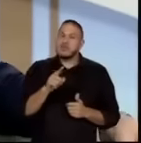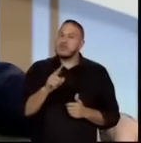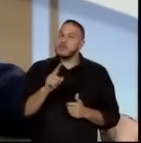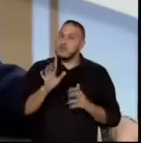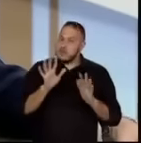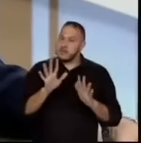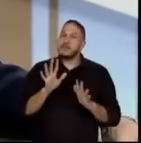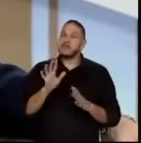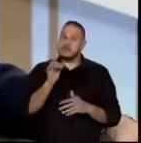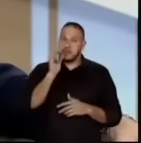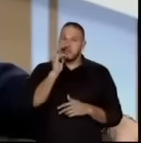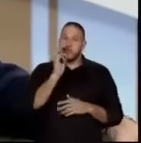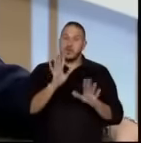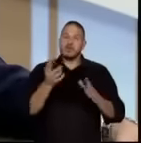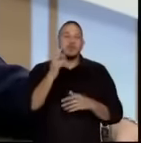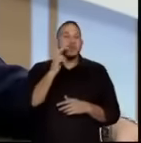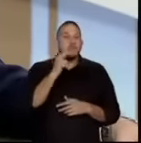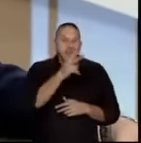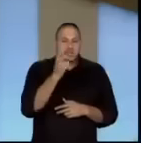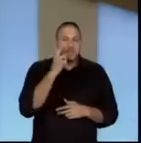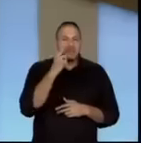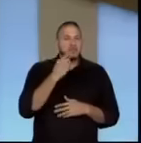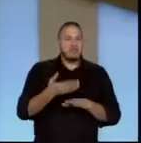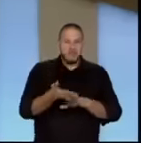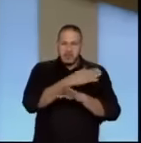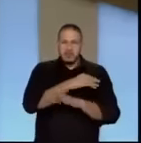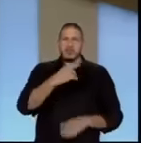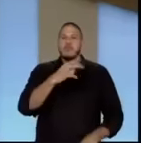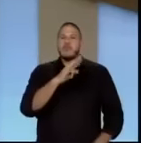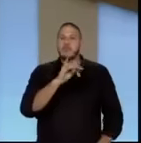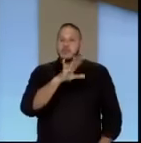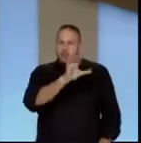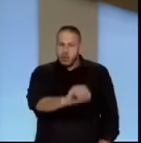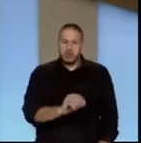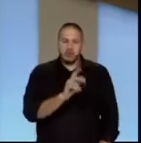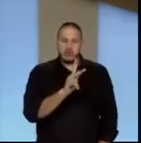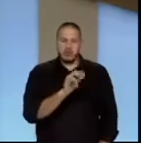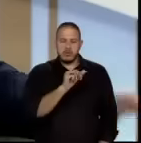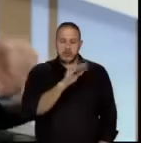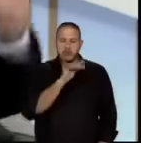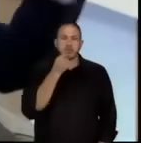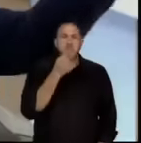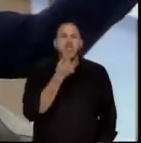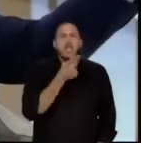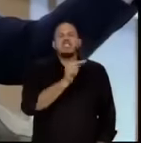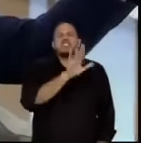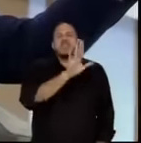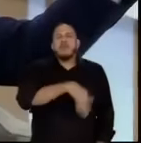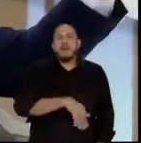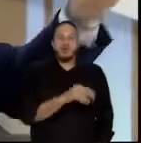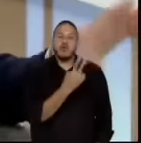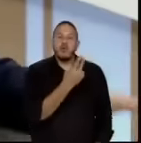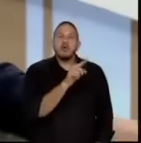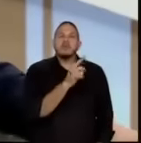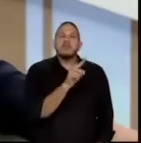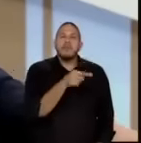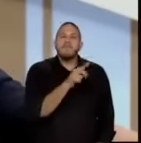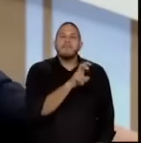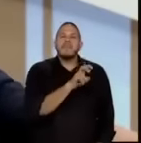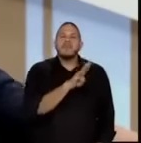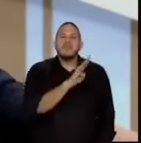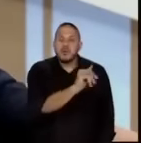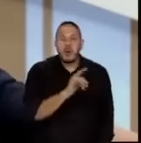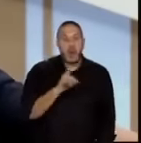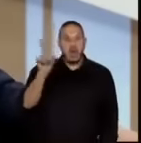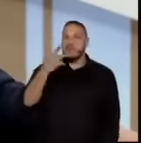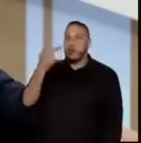vê que do protocolo de Kyoto, que é muito menos dinheiro, estamos falando de 2,5 bilhões, lá são 100 bilhões. Esses 2,5